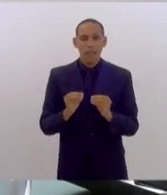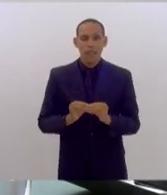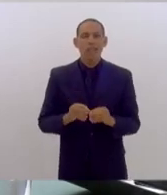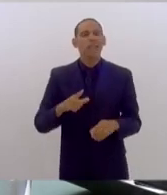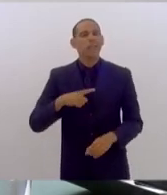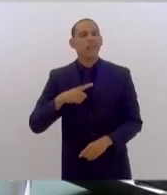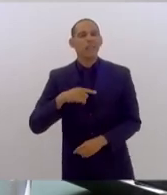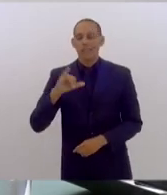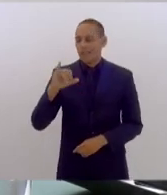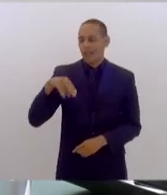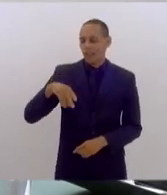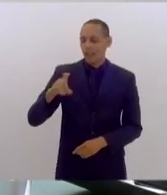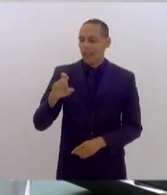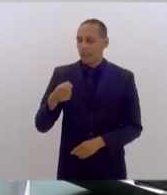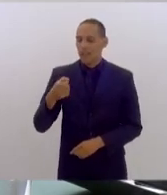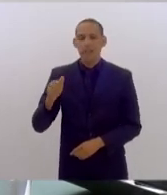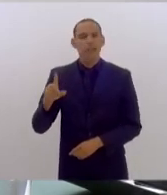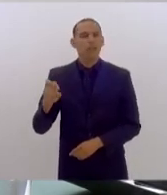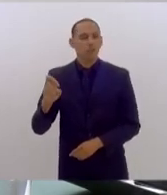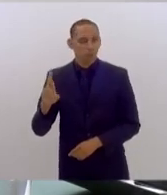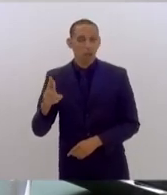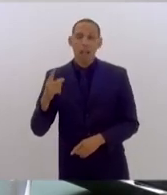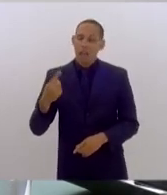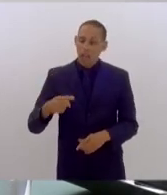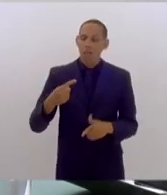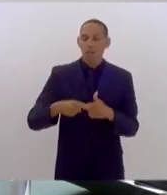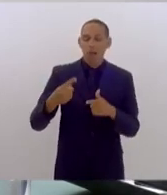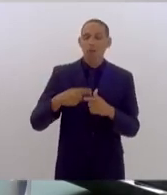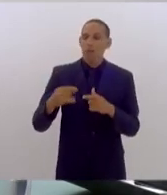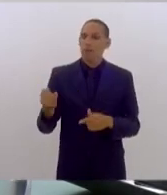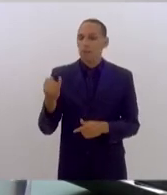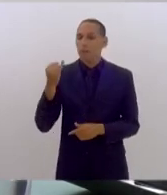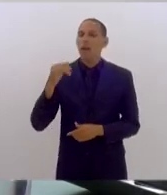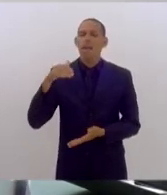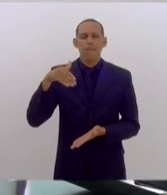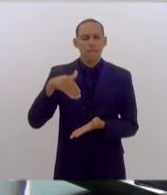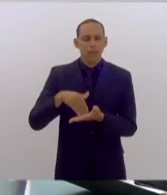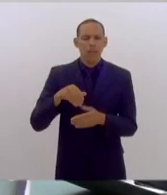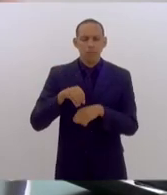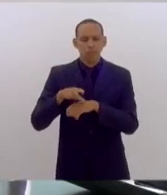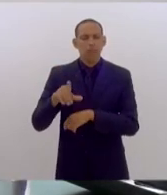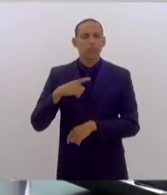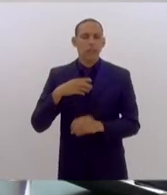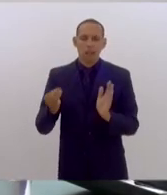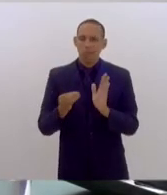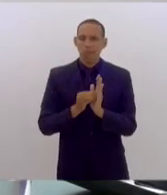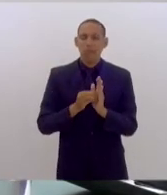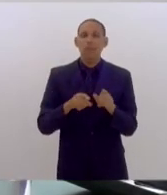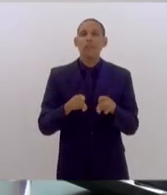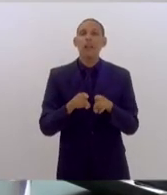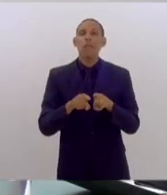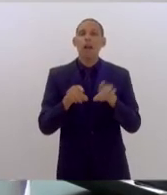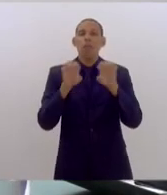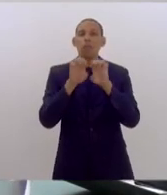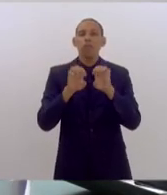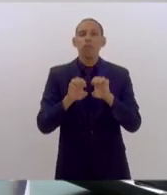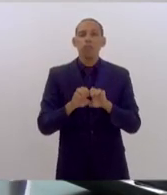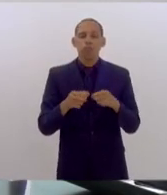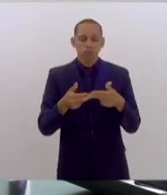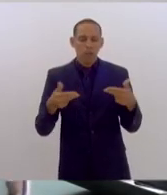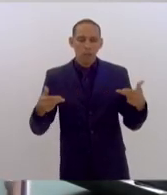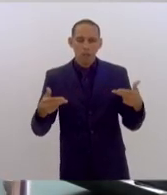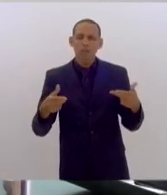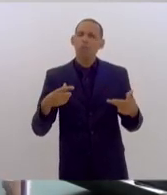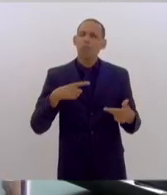indexador que um problema importante que vai ser objeto uma recomendação ao final é na infraestrutura a gente tem